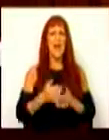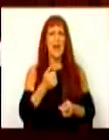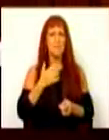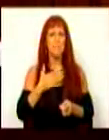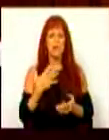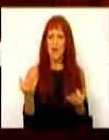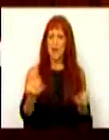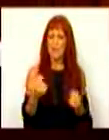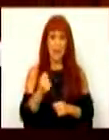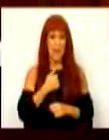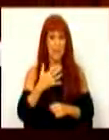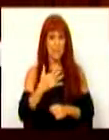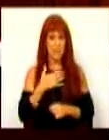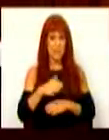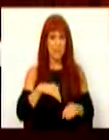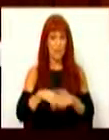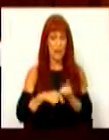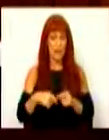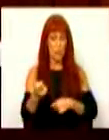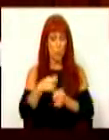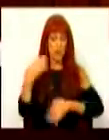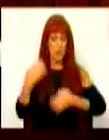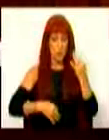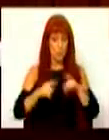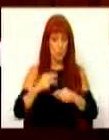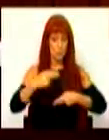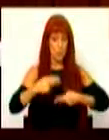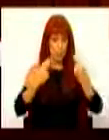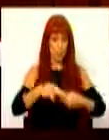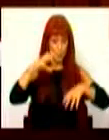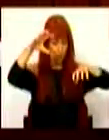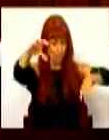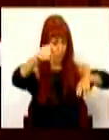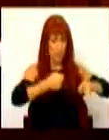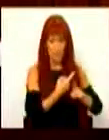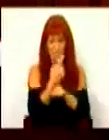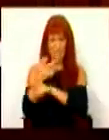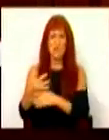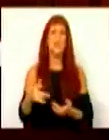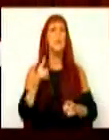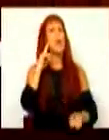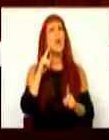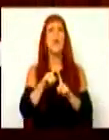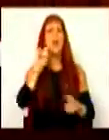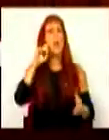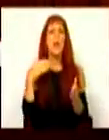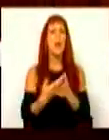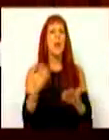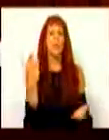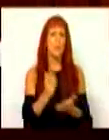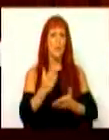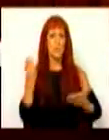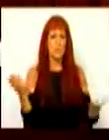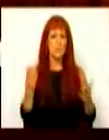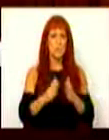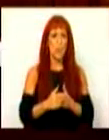empresas e às empresas que fazem esse comércio jurídico transfronteiriço, no sentido de assegurar não só